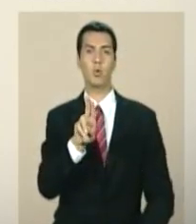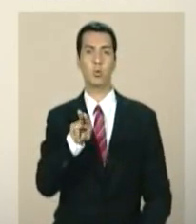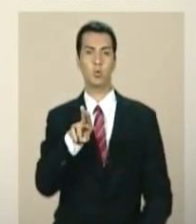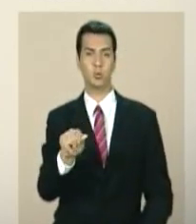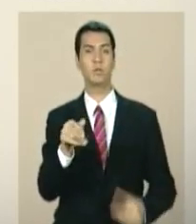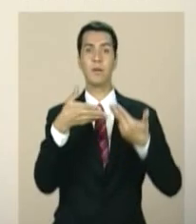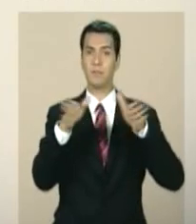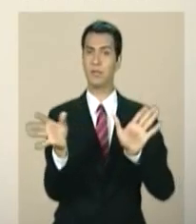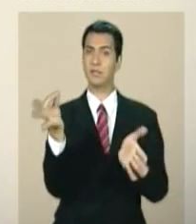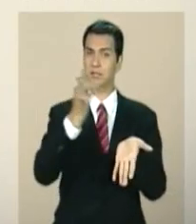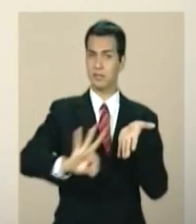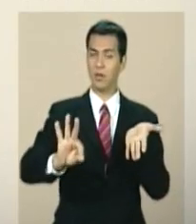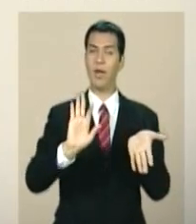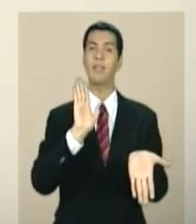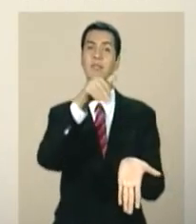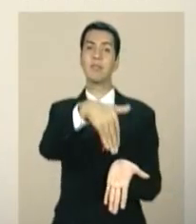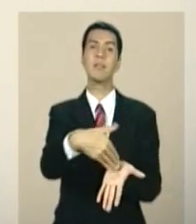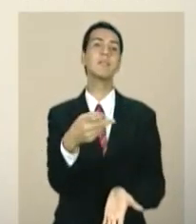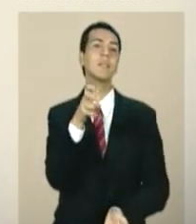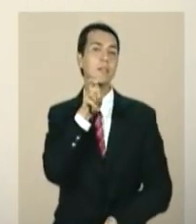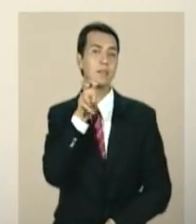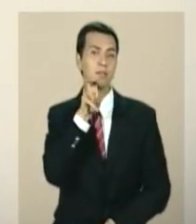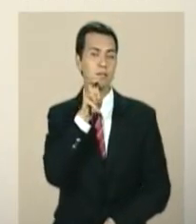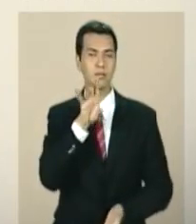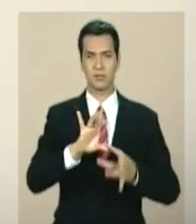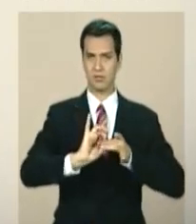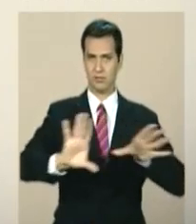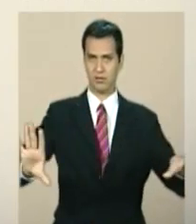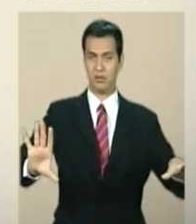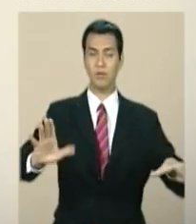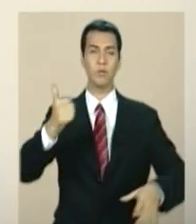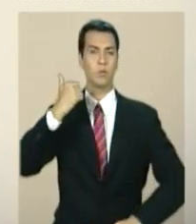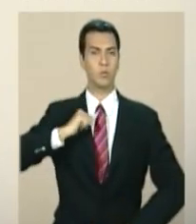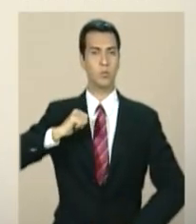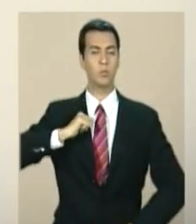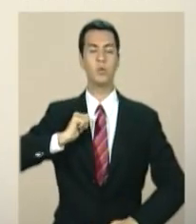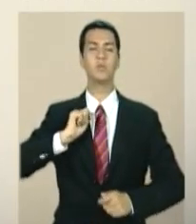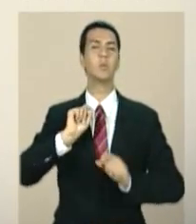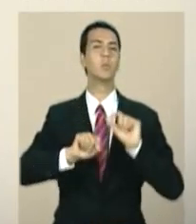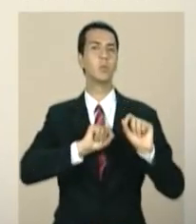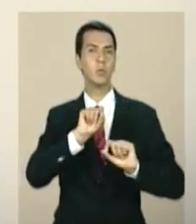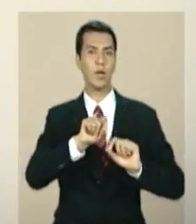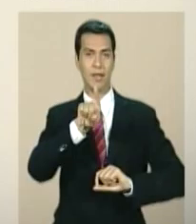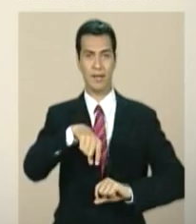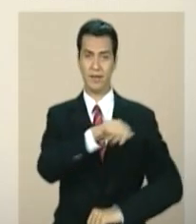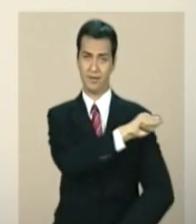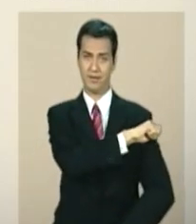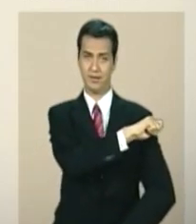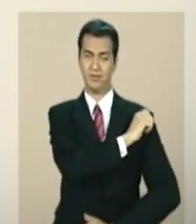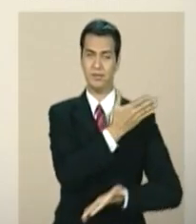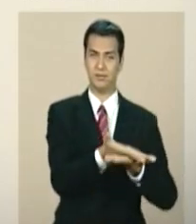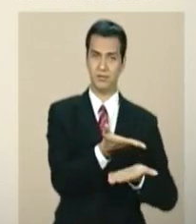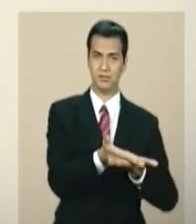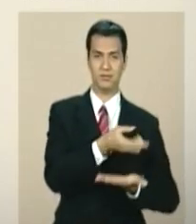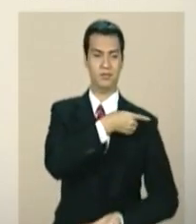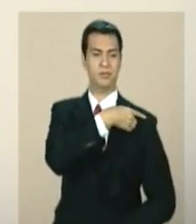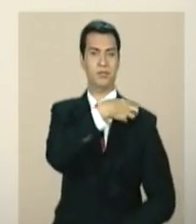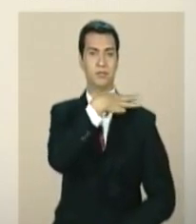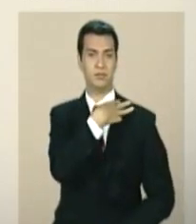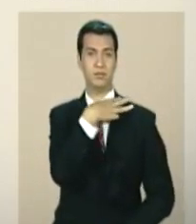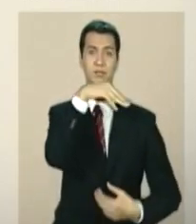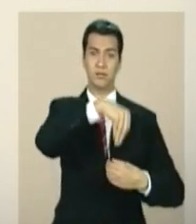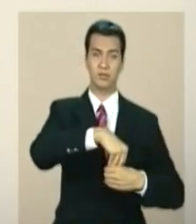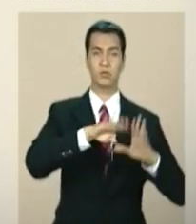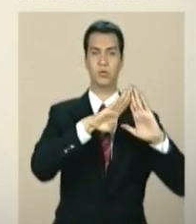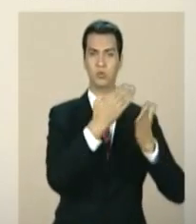próxima quinta-feira essas Bolsas São para estudantes que fizeram ensino médio em escolas públicas